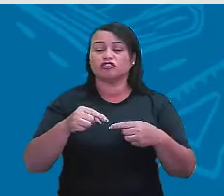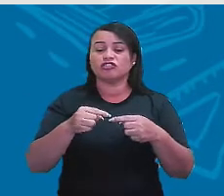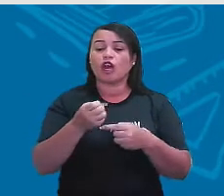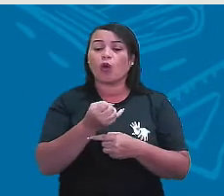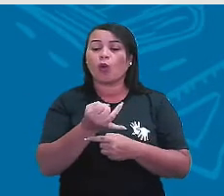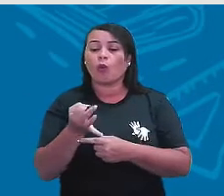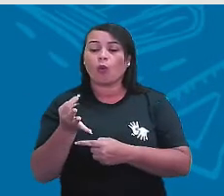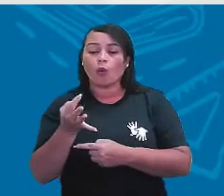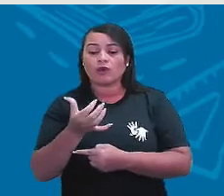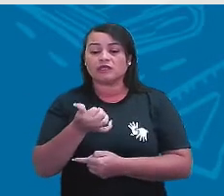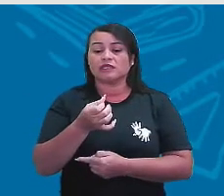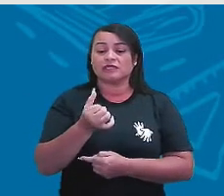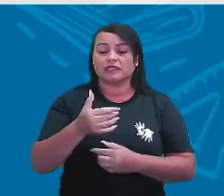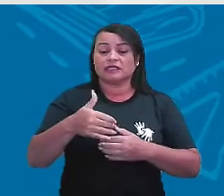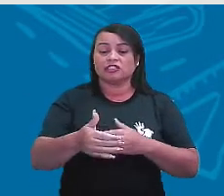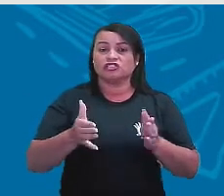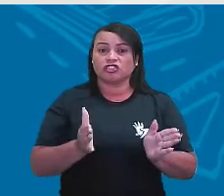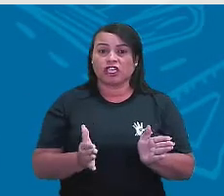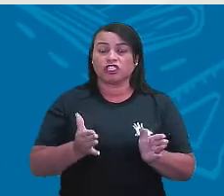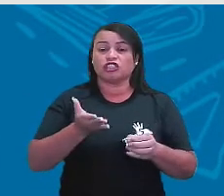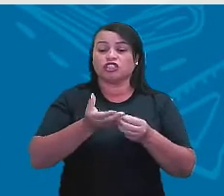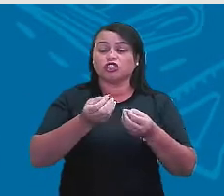20 dúzias de ovos. Responda.